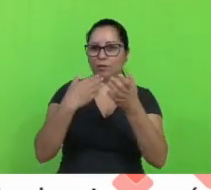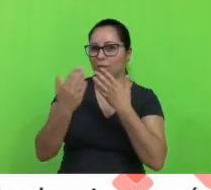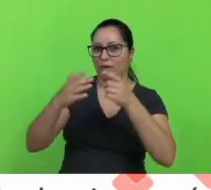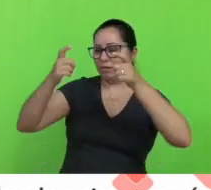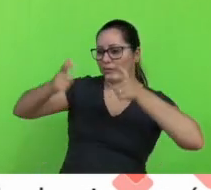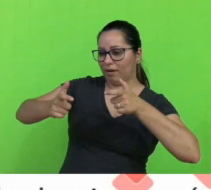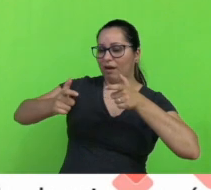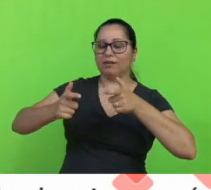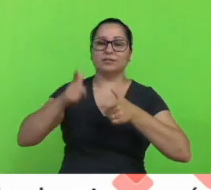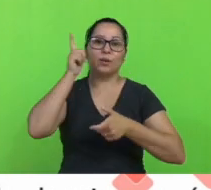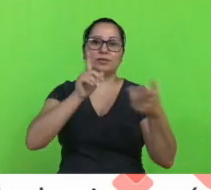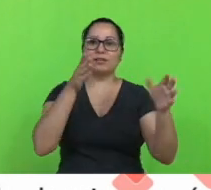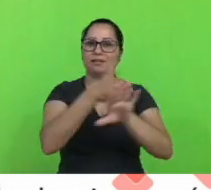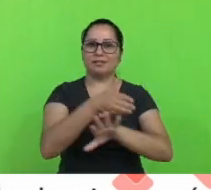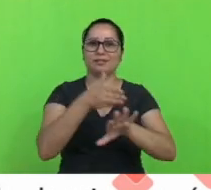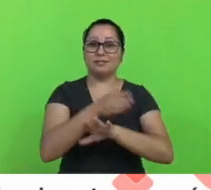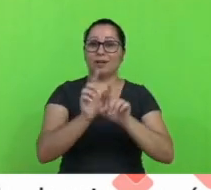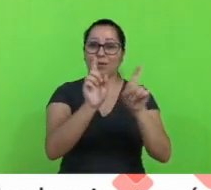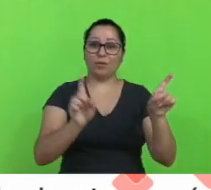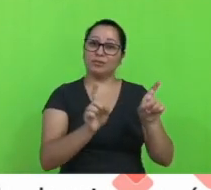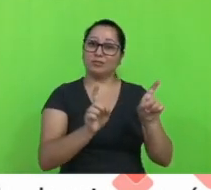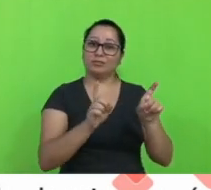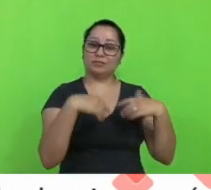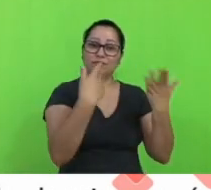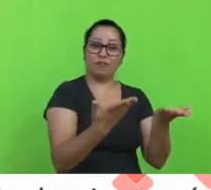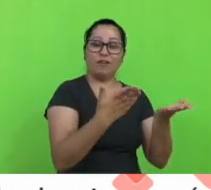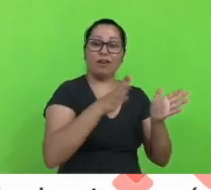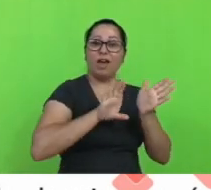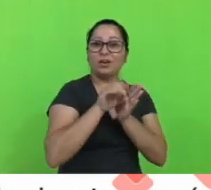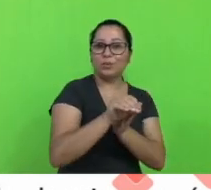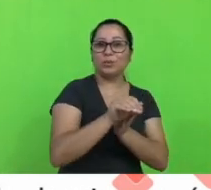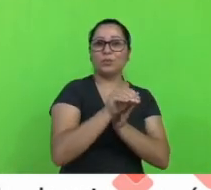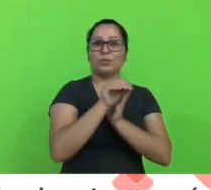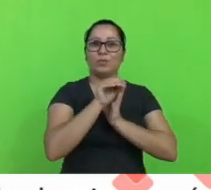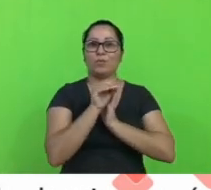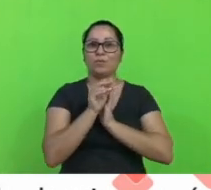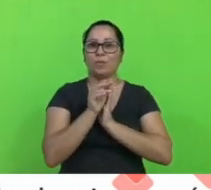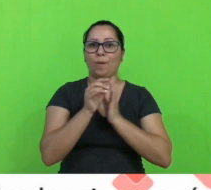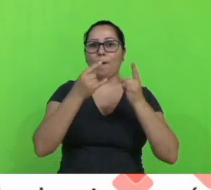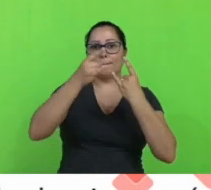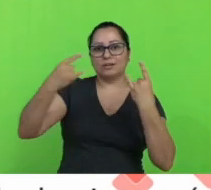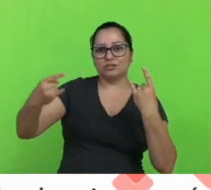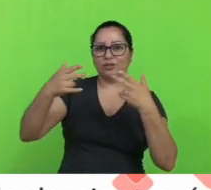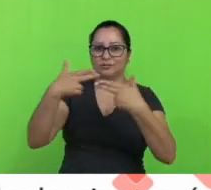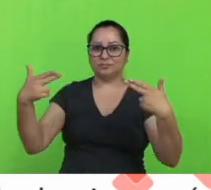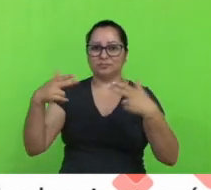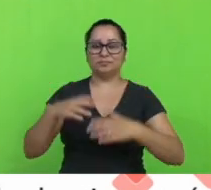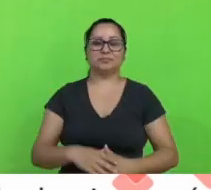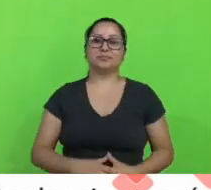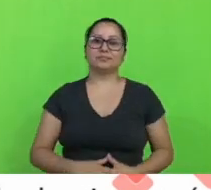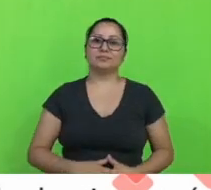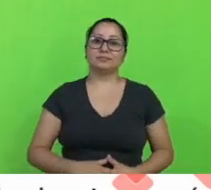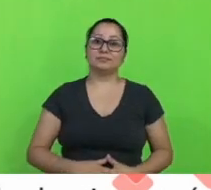Federal, um computador de qualquer local, consiga acessar um computador, por exemplo, do Google, um computador da Microsoft e assim por